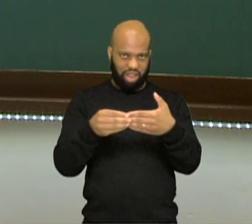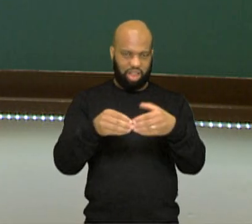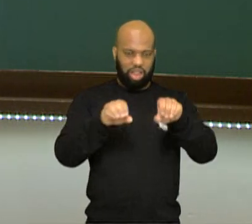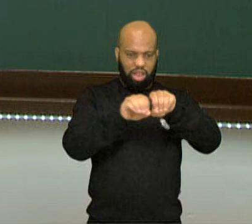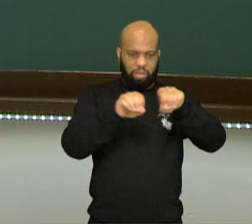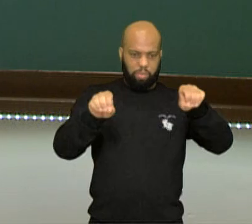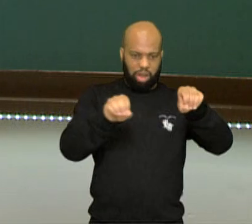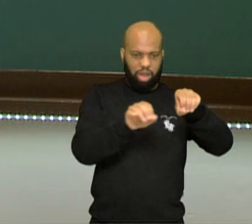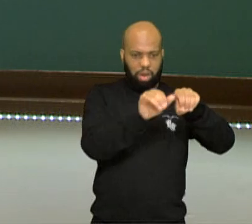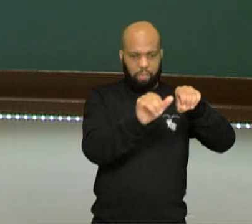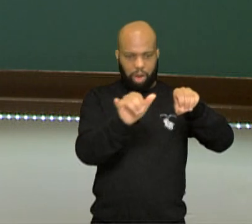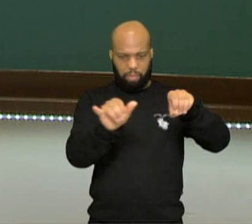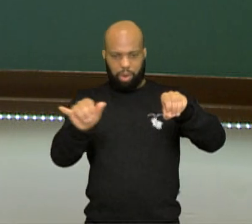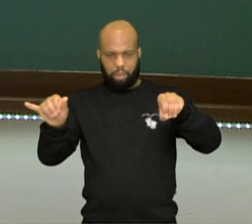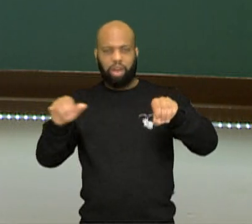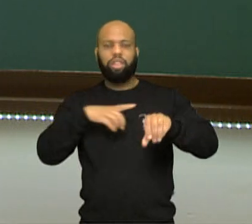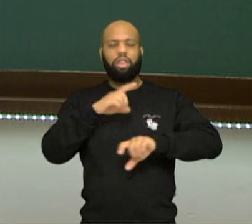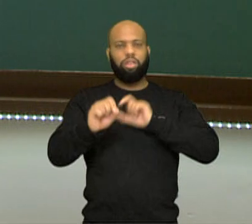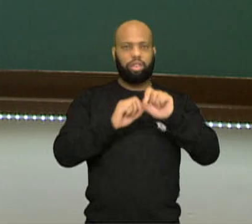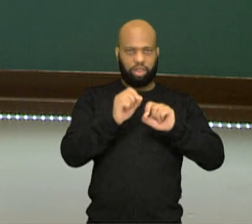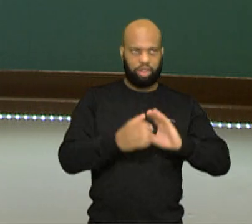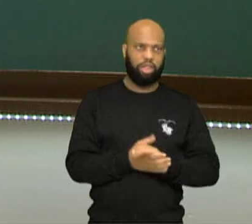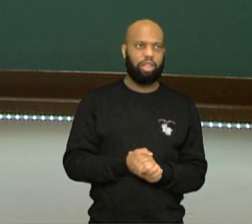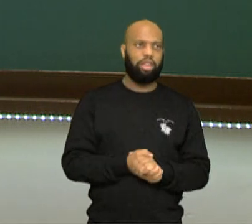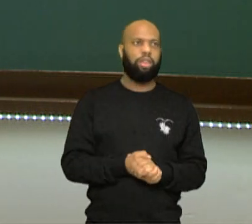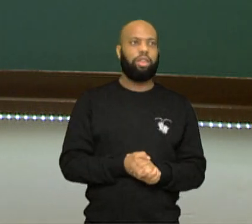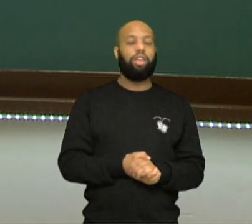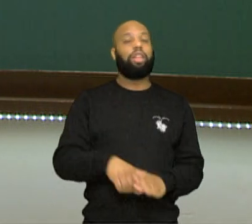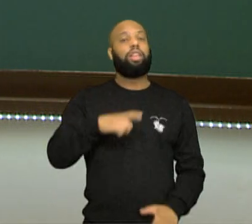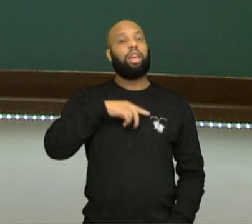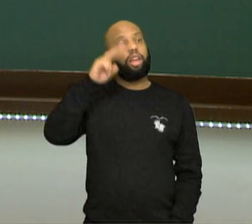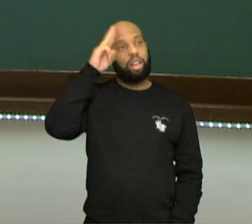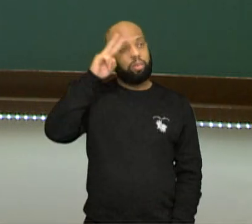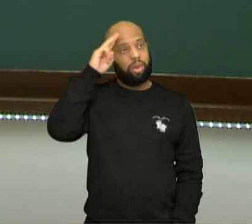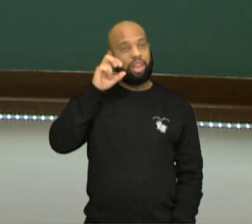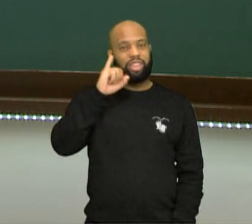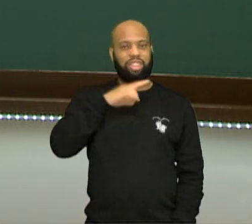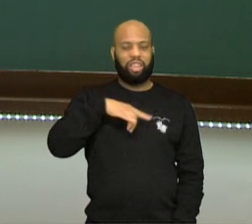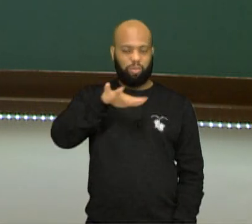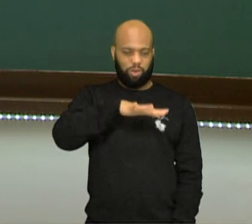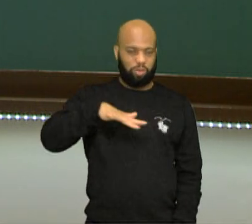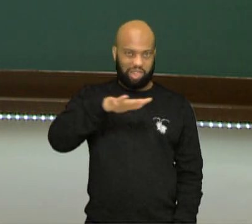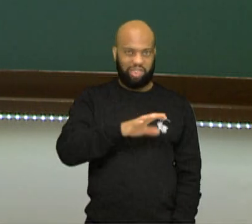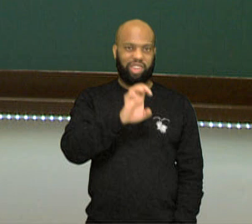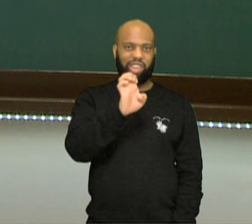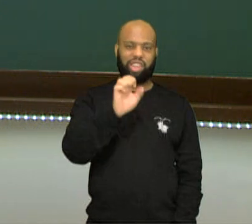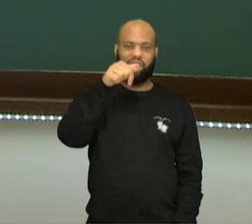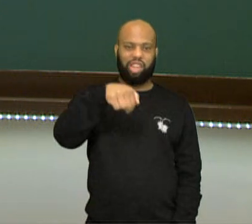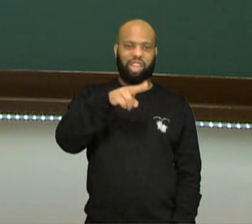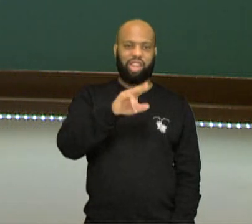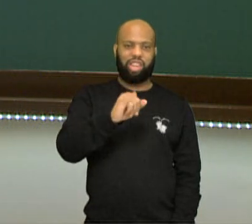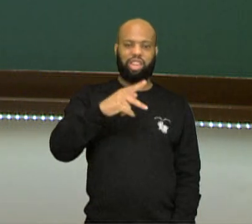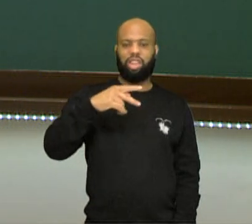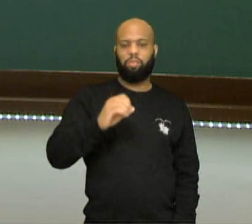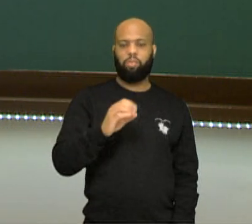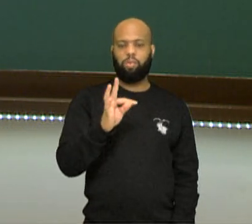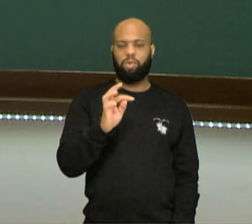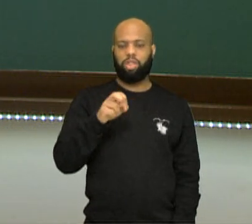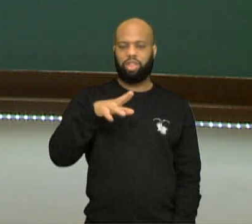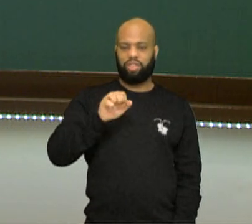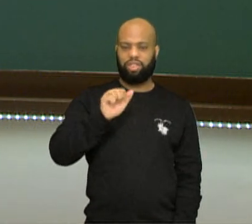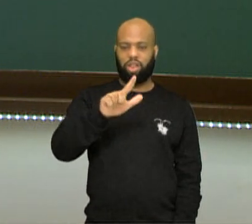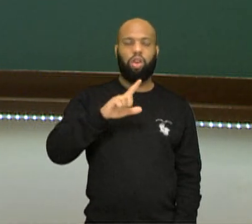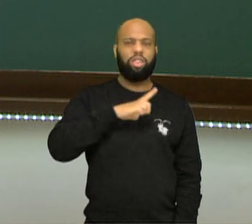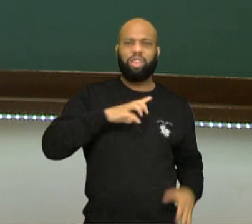equilíbrio eletrostático, você tem que lembrar que o professor falou, que uma superfície equipotencial, todos os pontos delas estão no